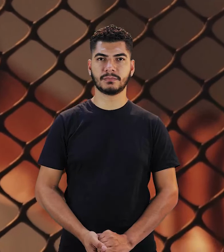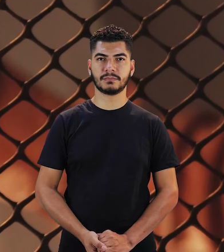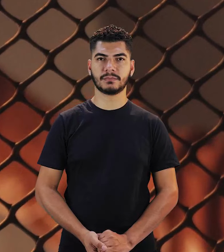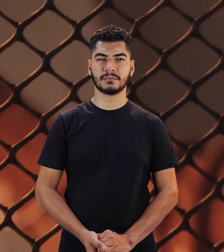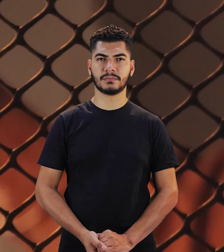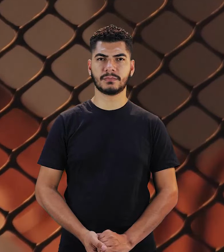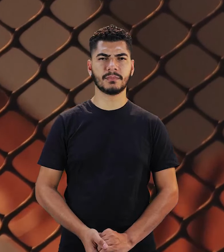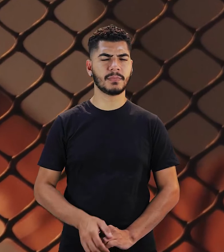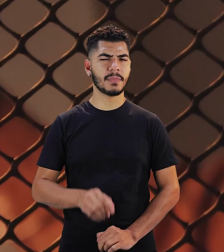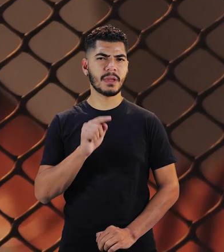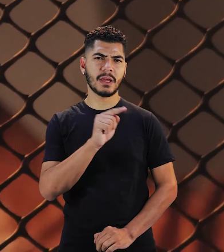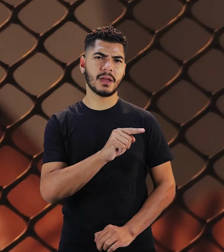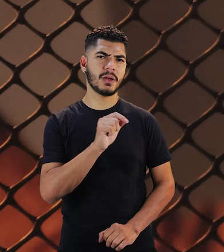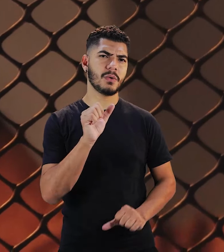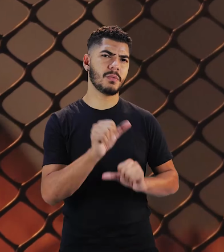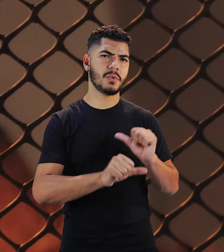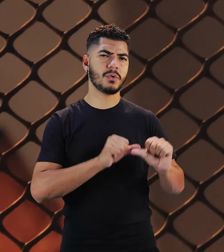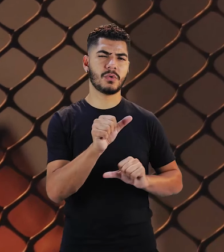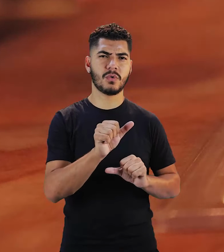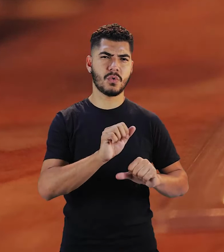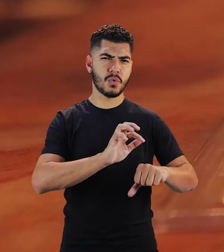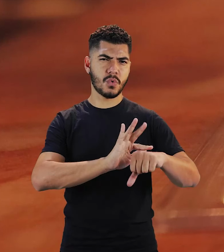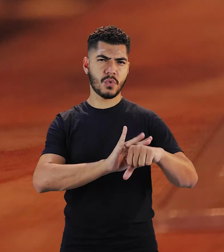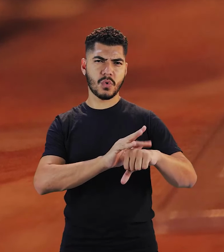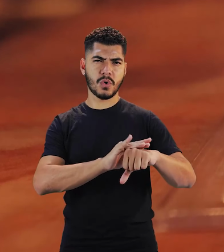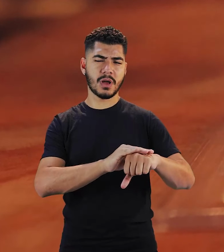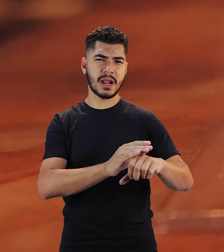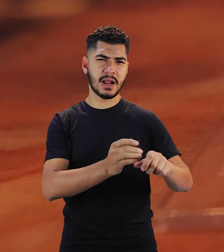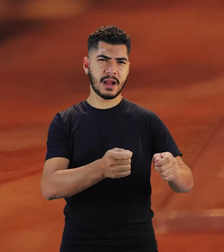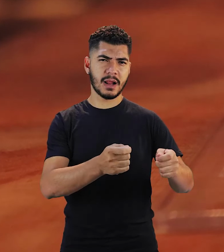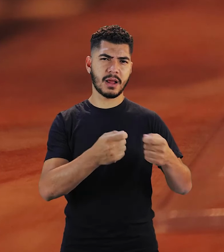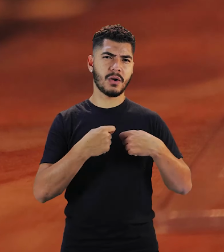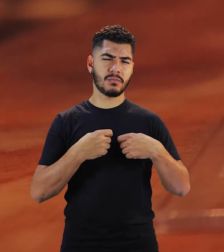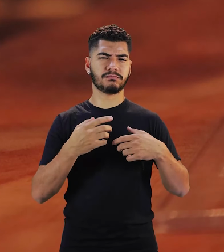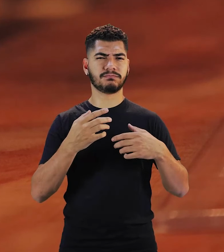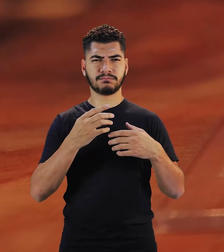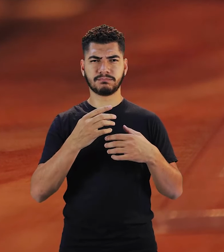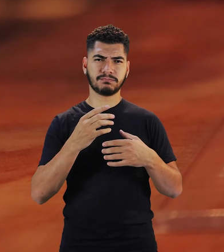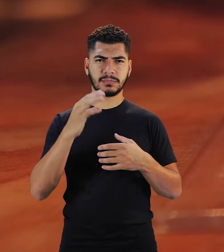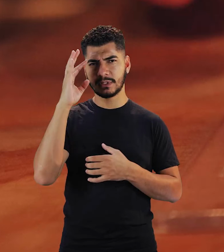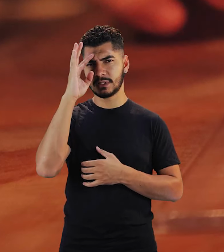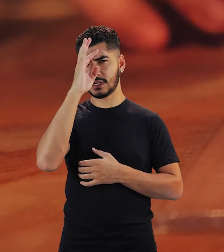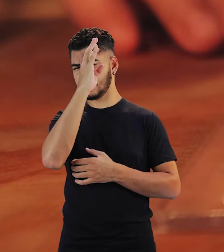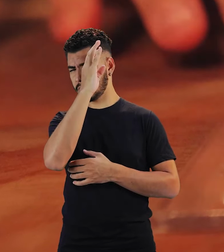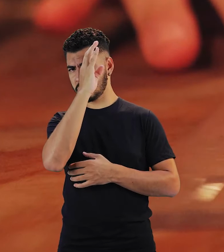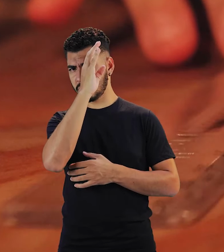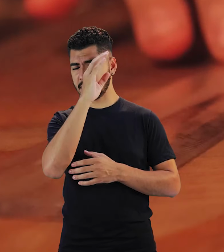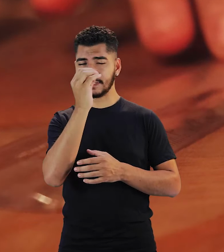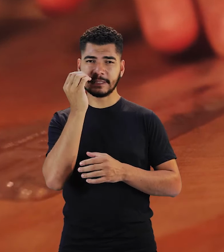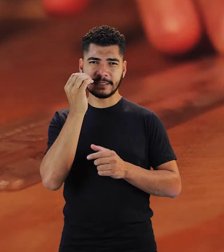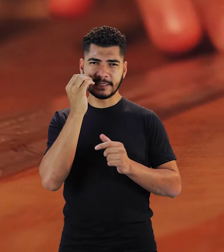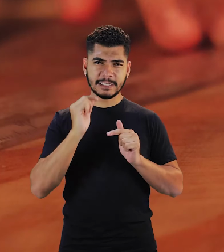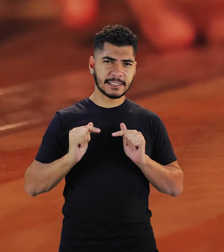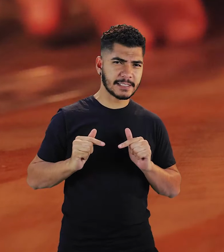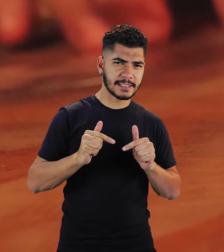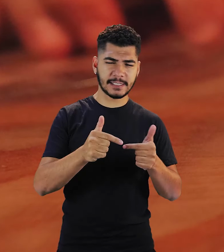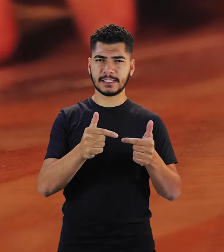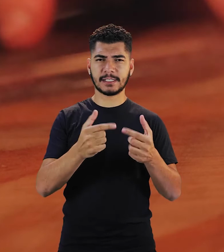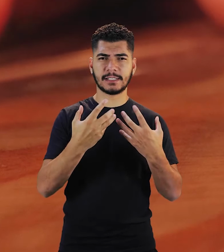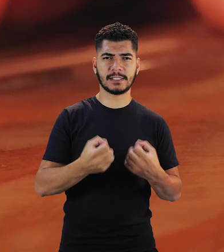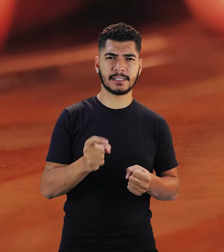Ele mudara. A peste tinha deixado nele uma distração que, com todas as suas forças, tentava negar, e que,